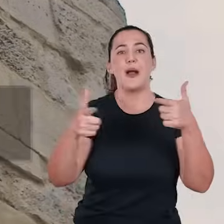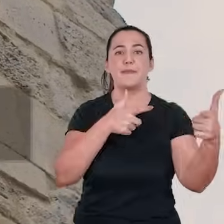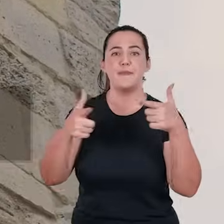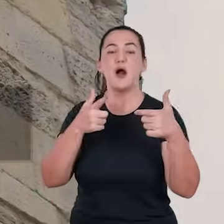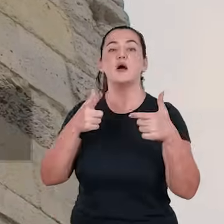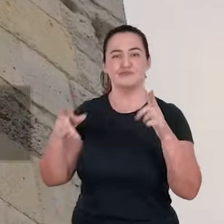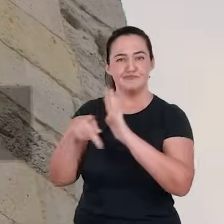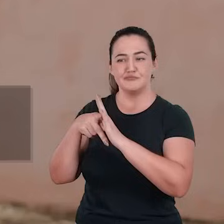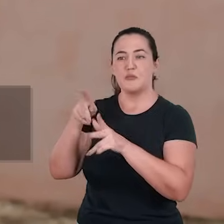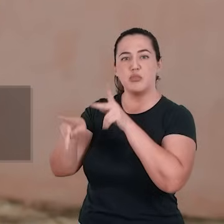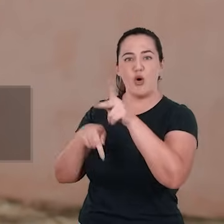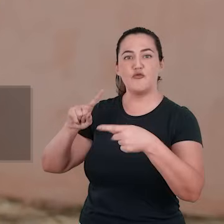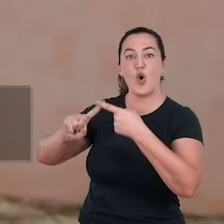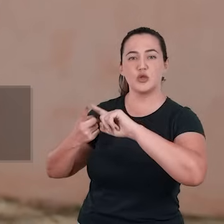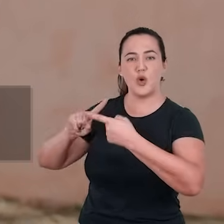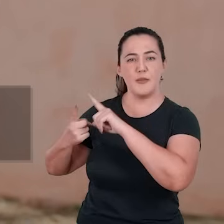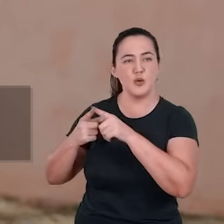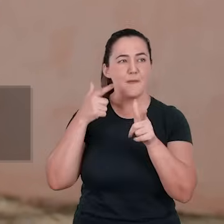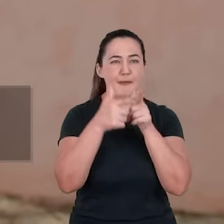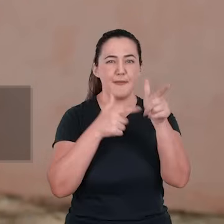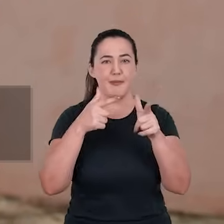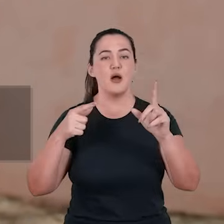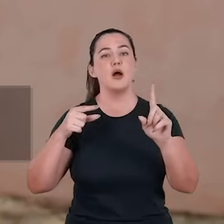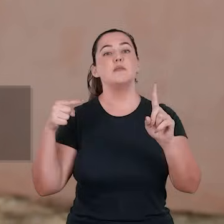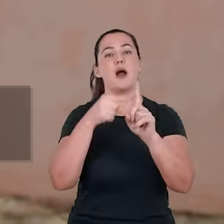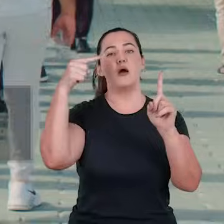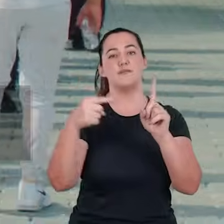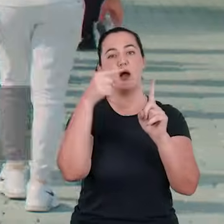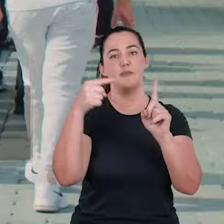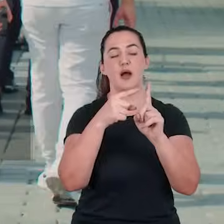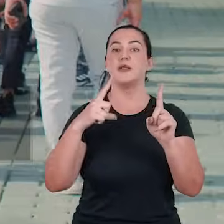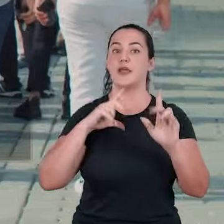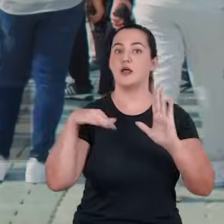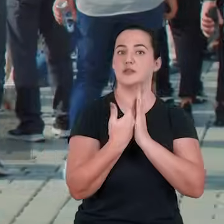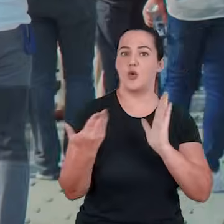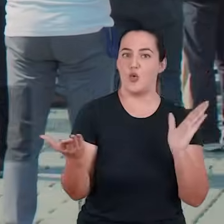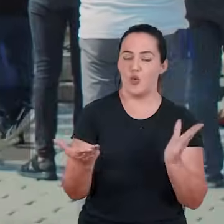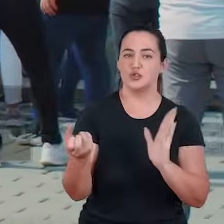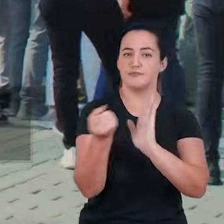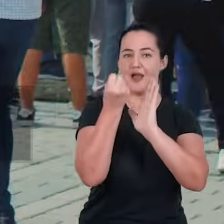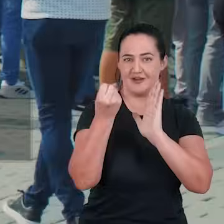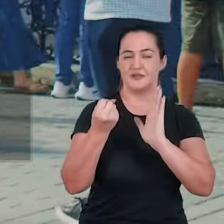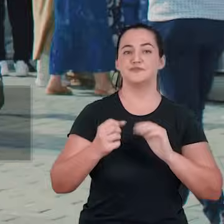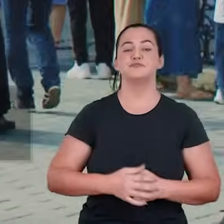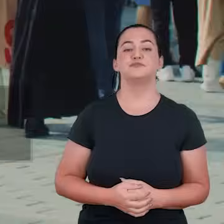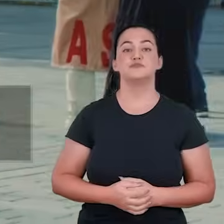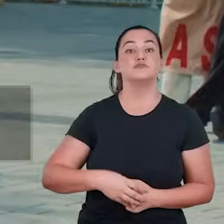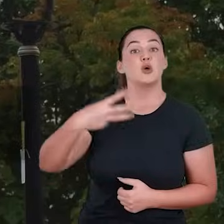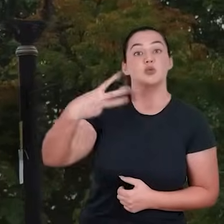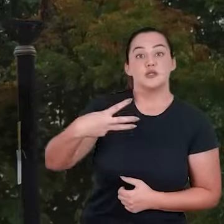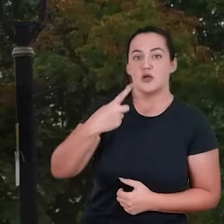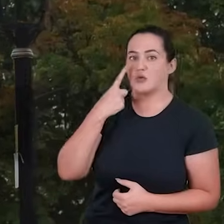otomanos tomaram conta desse lugar e ficavam fazendo tiro ao alvo naquele monumento. E logo aqui tem o terceiro e mais esplendoroso, o